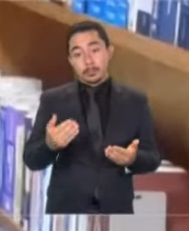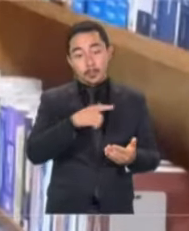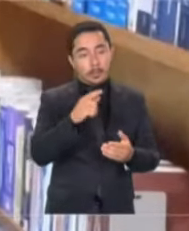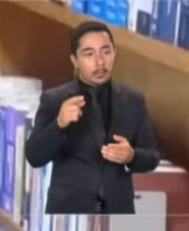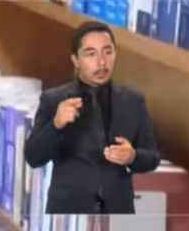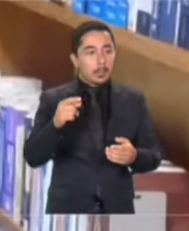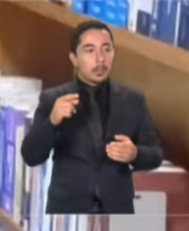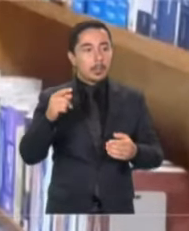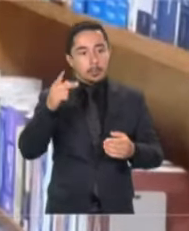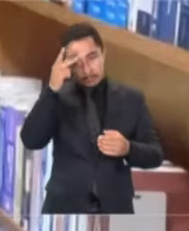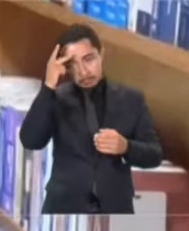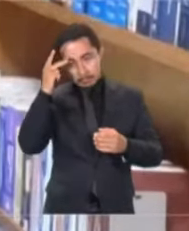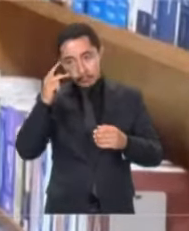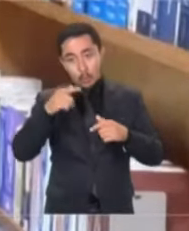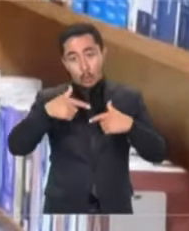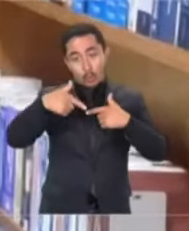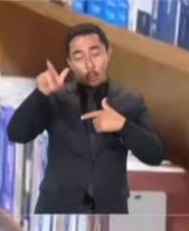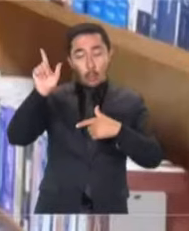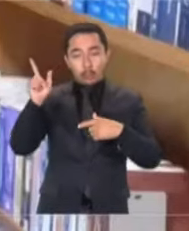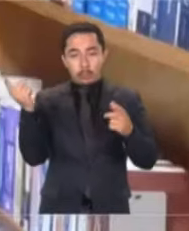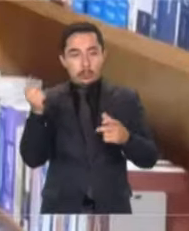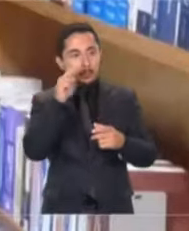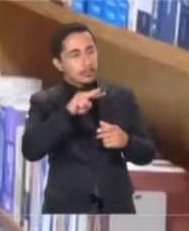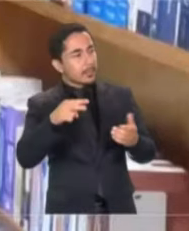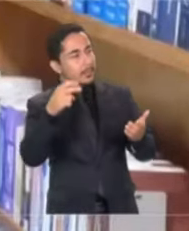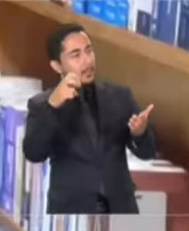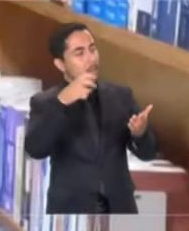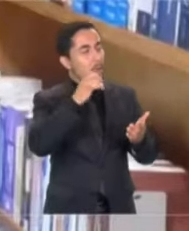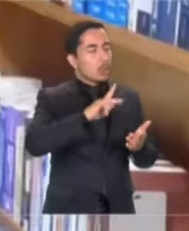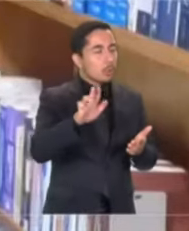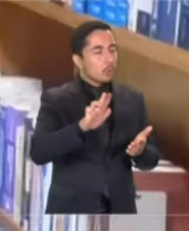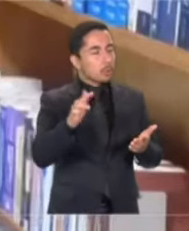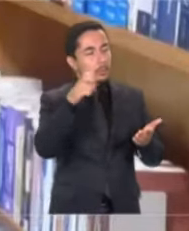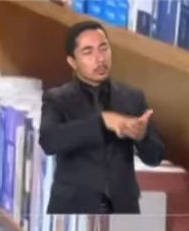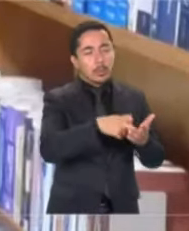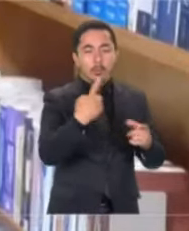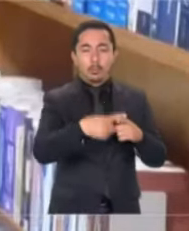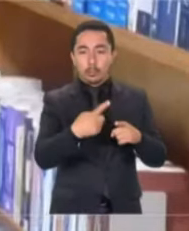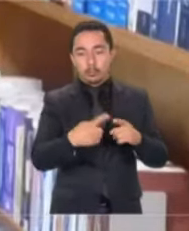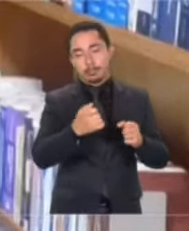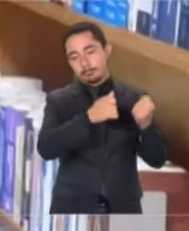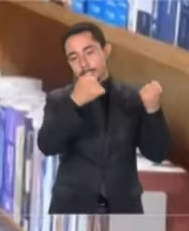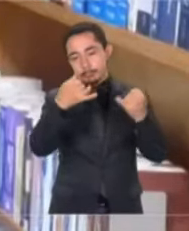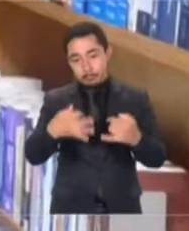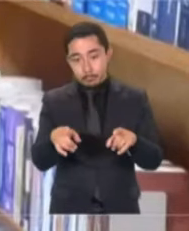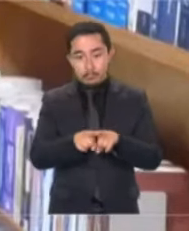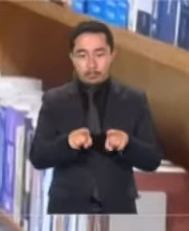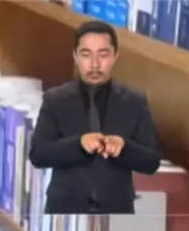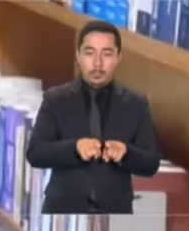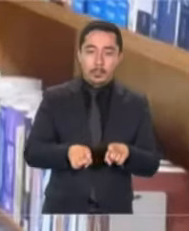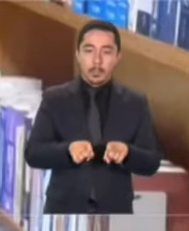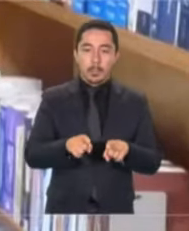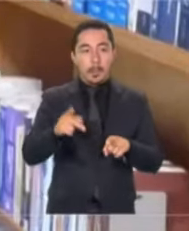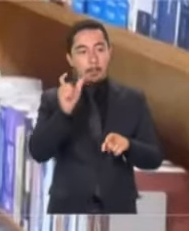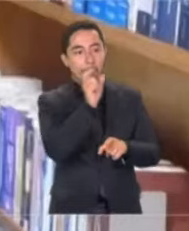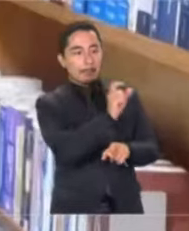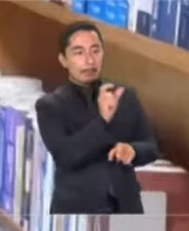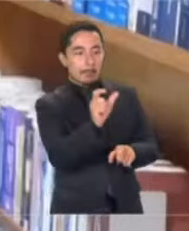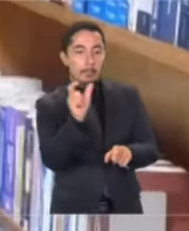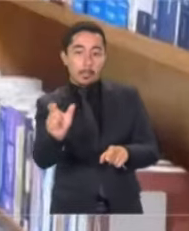fora condenado. Bastante diferente do presente caso, em que se utilizou a palavra